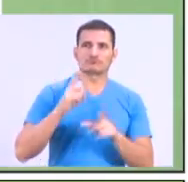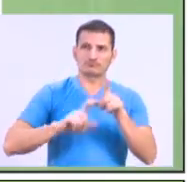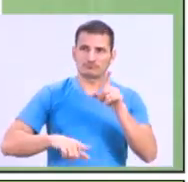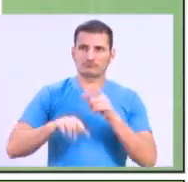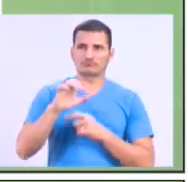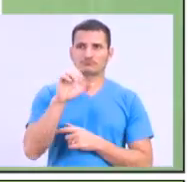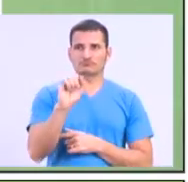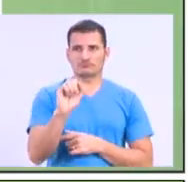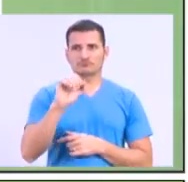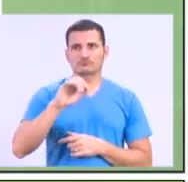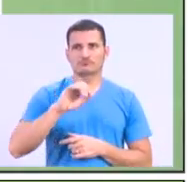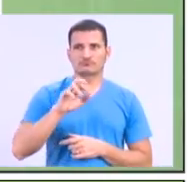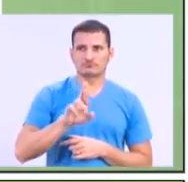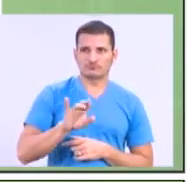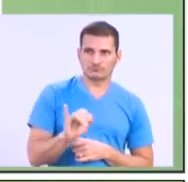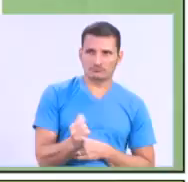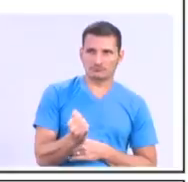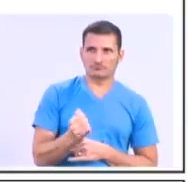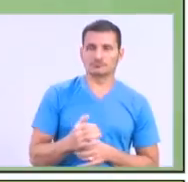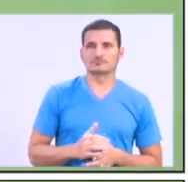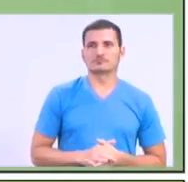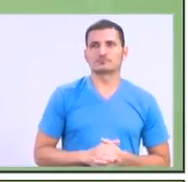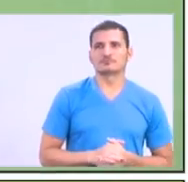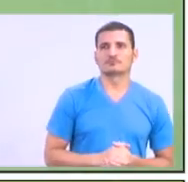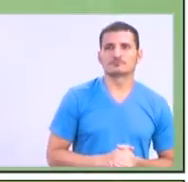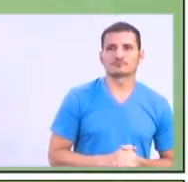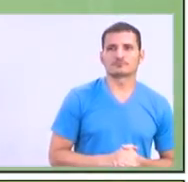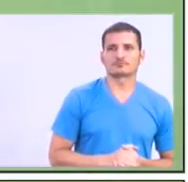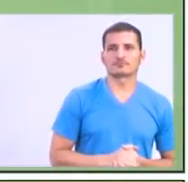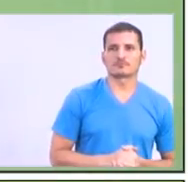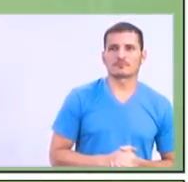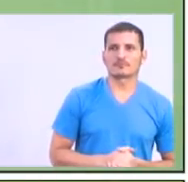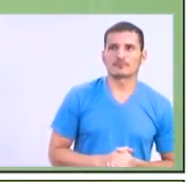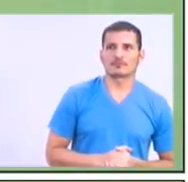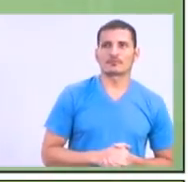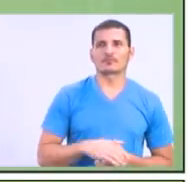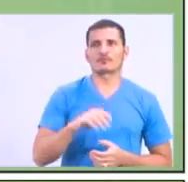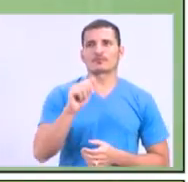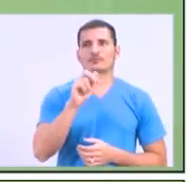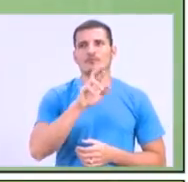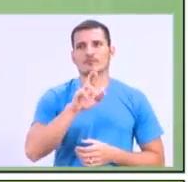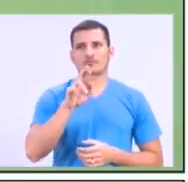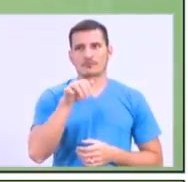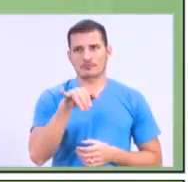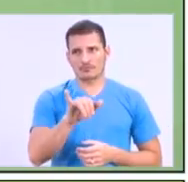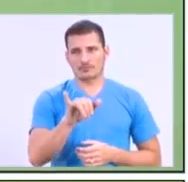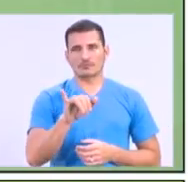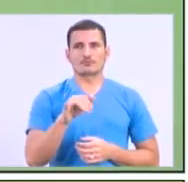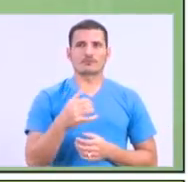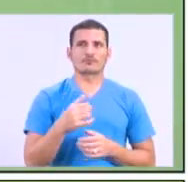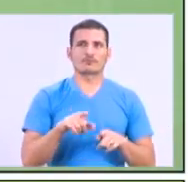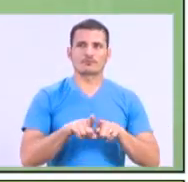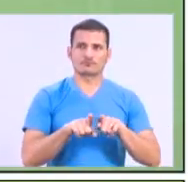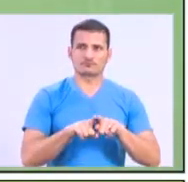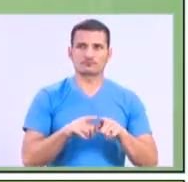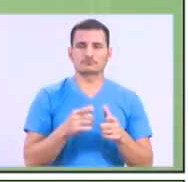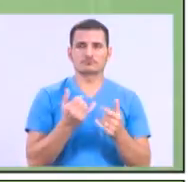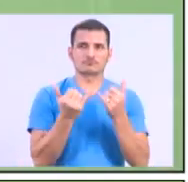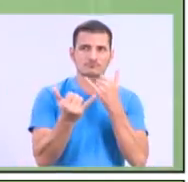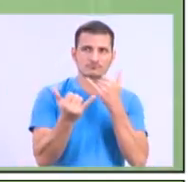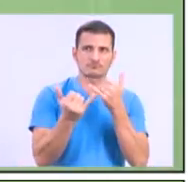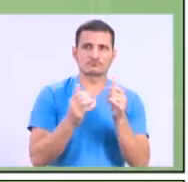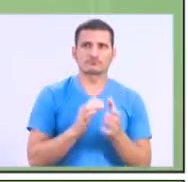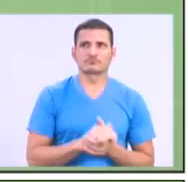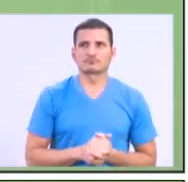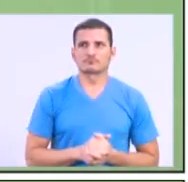os valores aqui. Temos uma outra forma de declarar um array que também funciona parecido, só que aqui